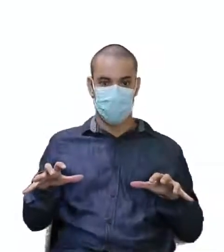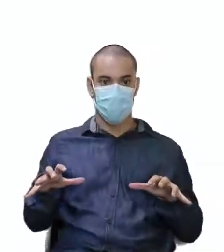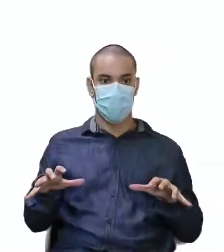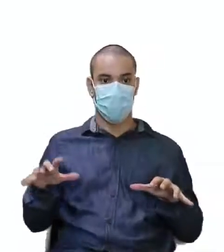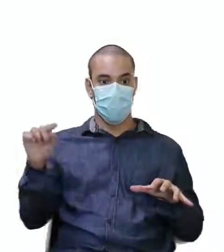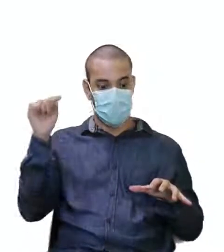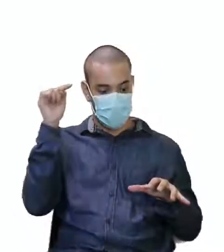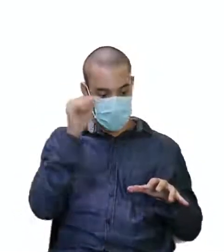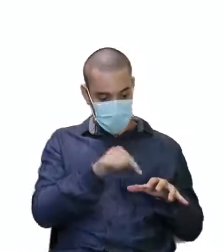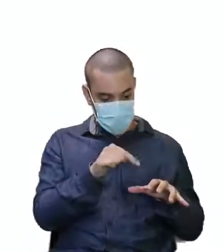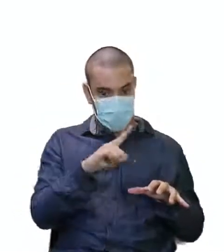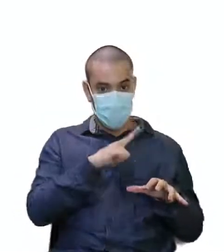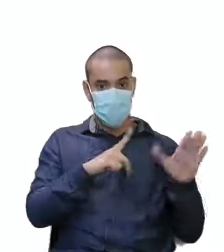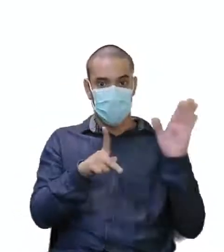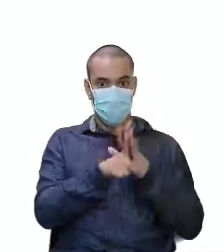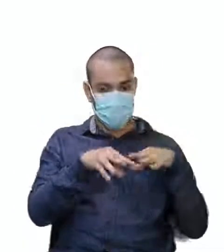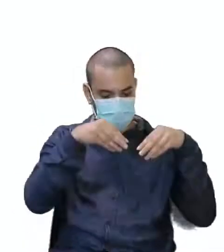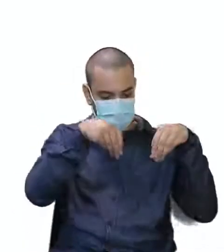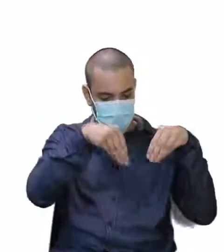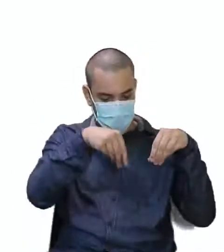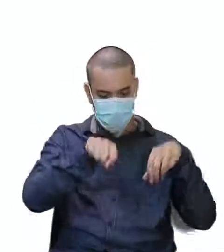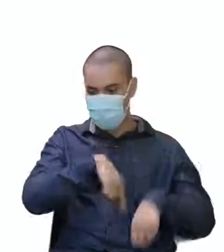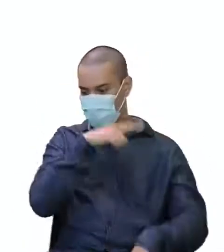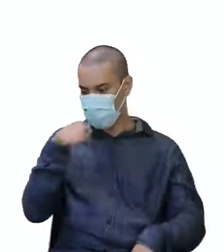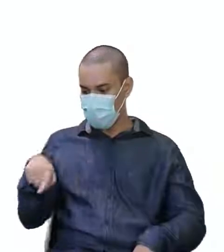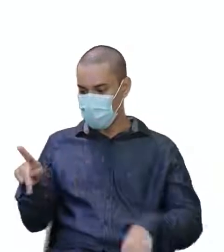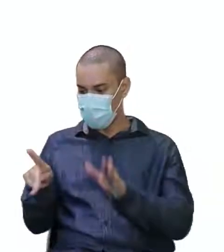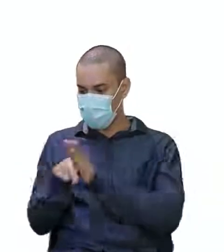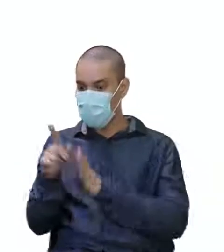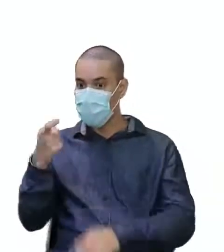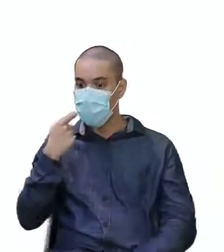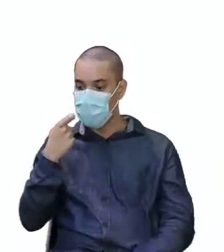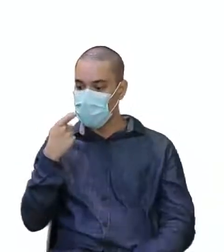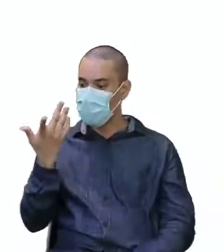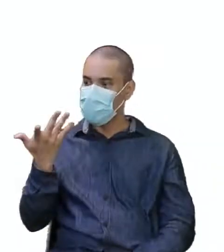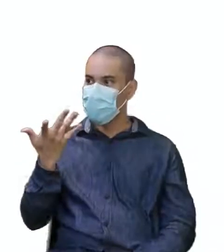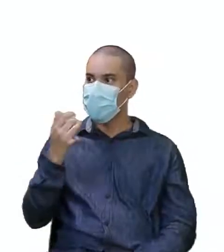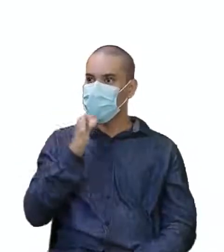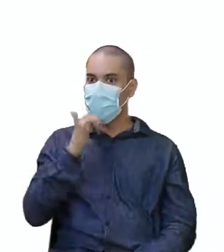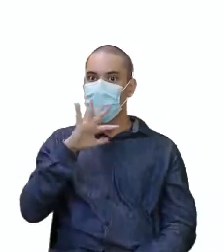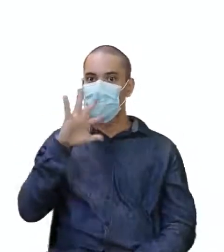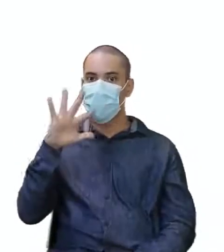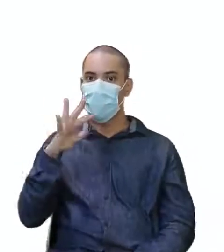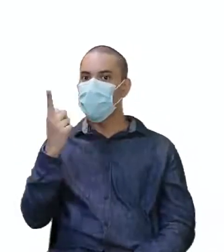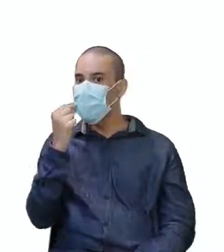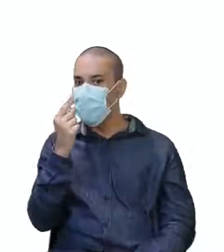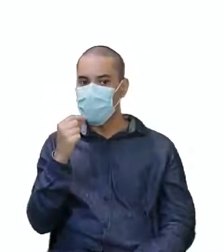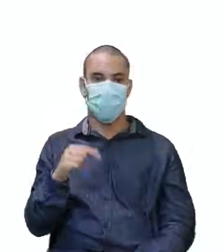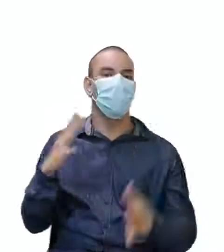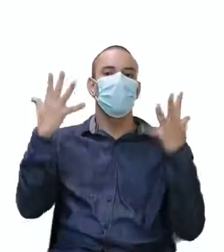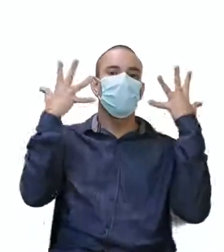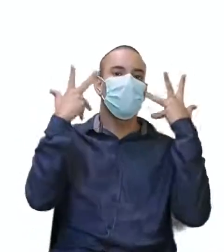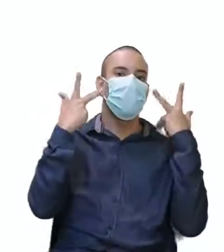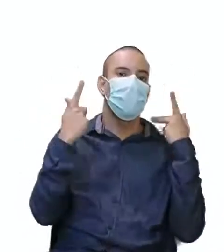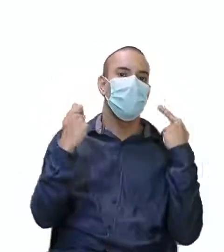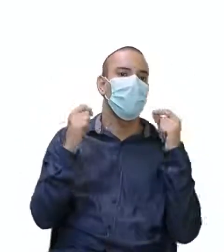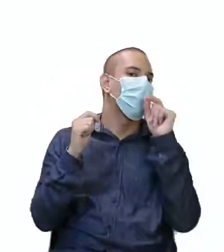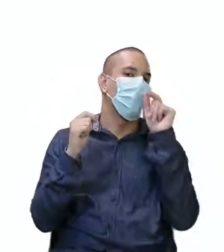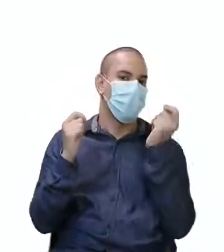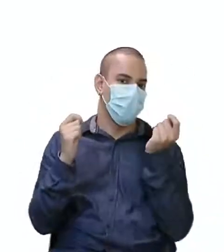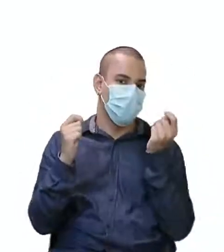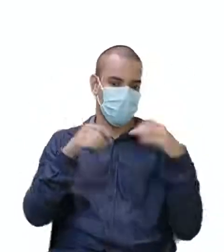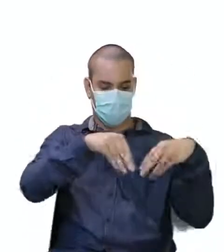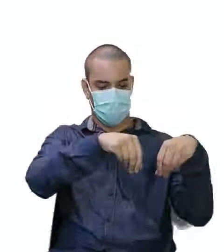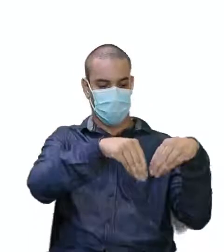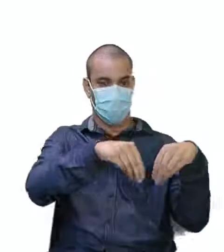um hábitat, tá, pessoal? Por exemplo, o fulano, o leão, ele é terrestre. O golfinho, ele é